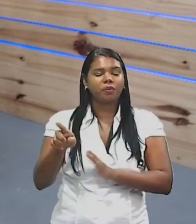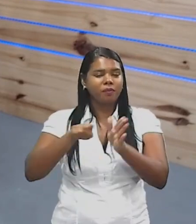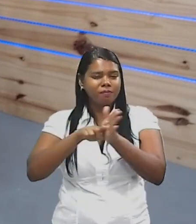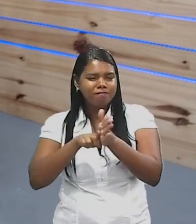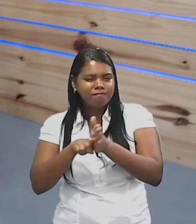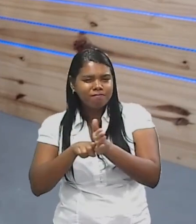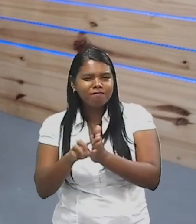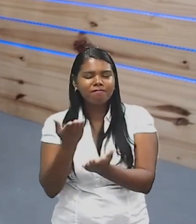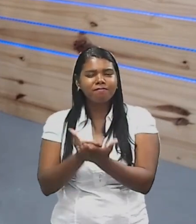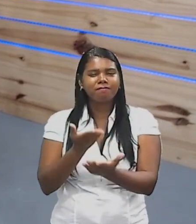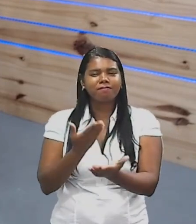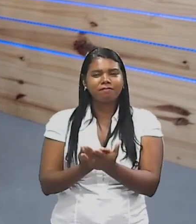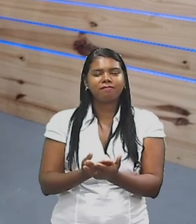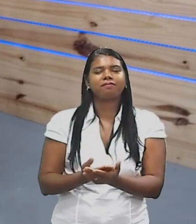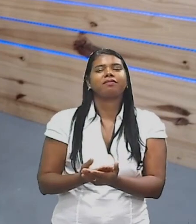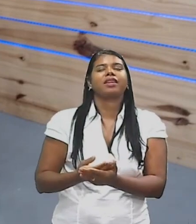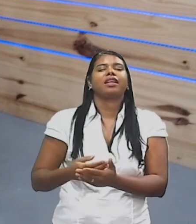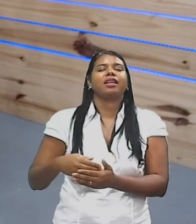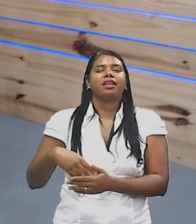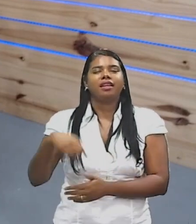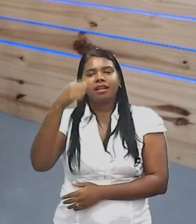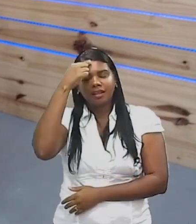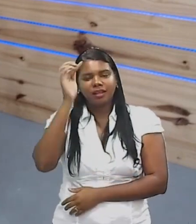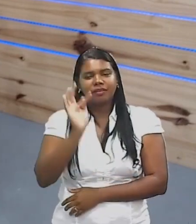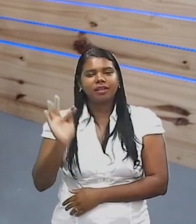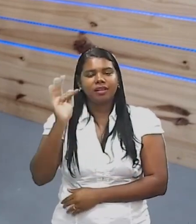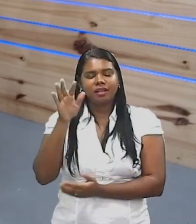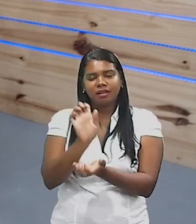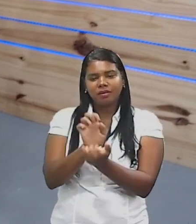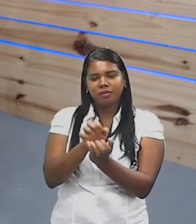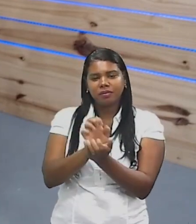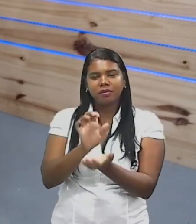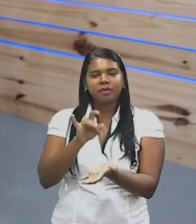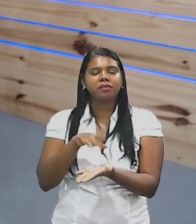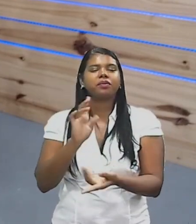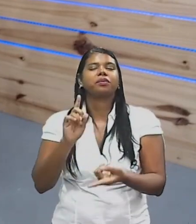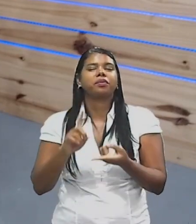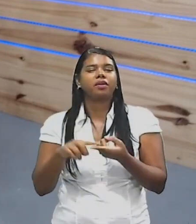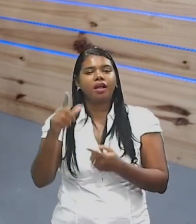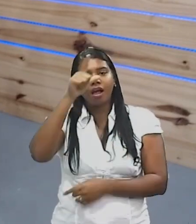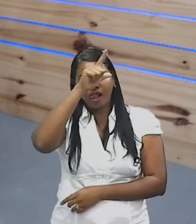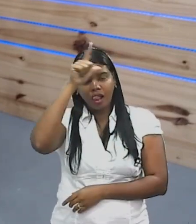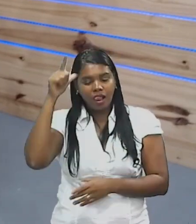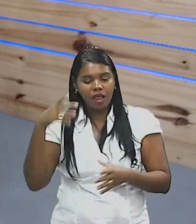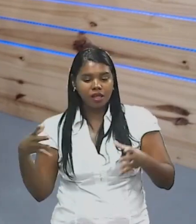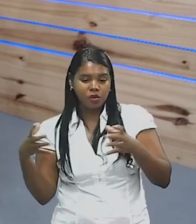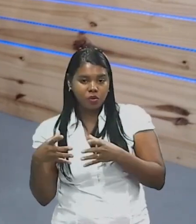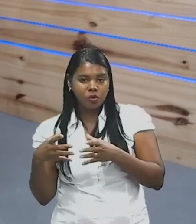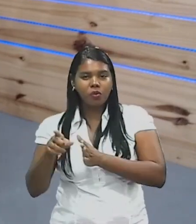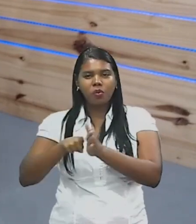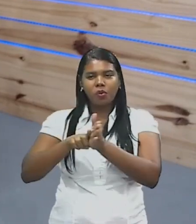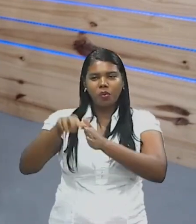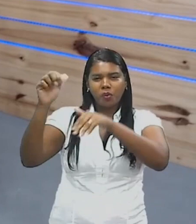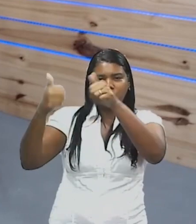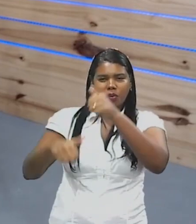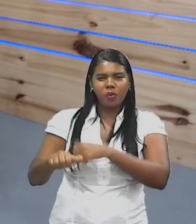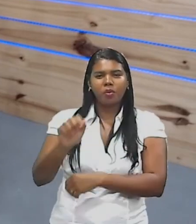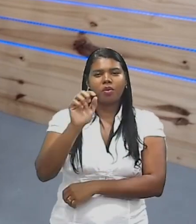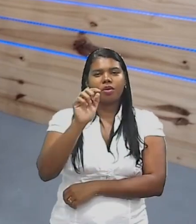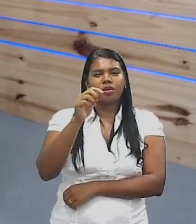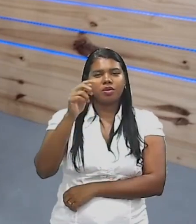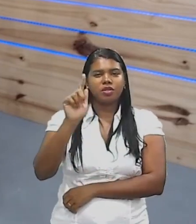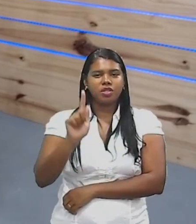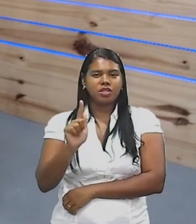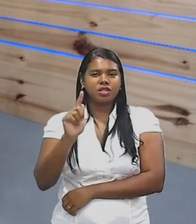pesquisadora da UFPE, Universidade Federal de Pernambuco. Ela também é líder do grupo de pesquisa GQP,